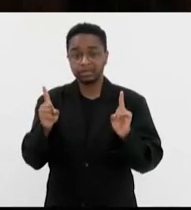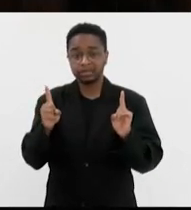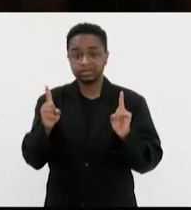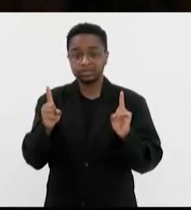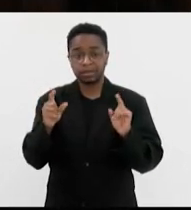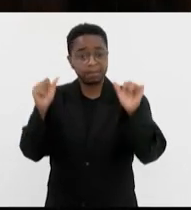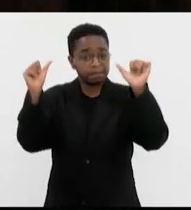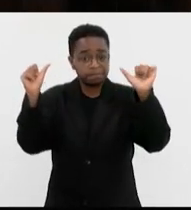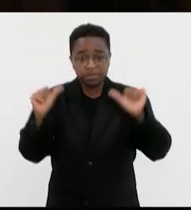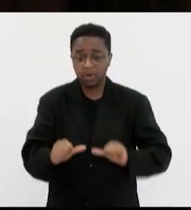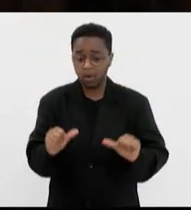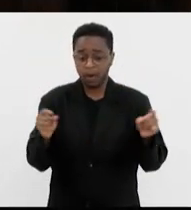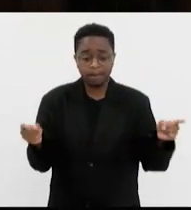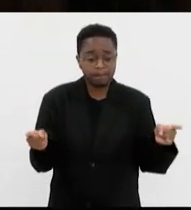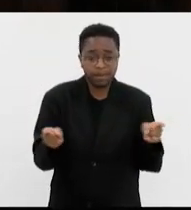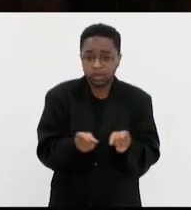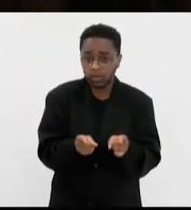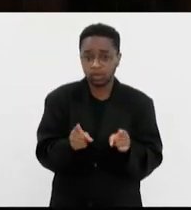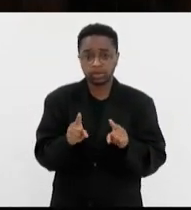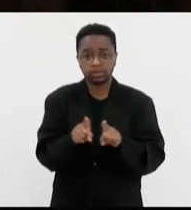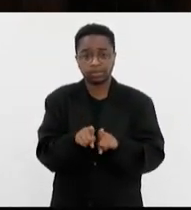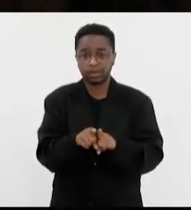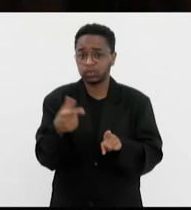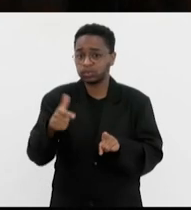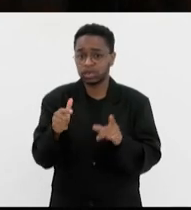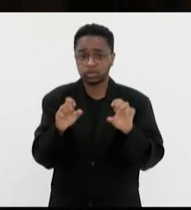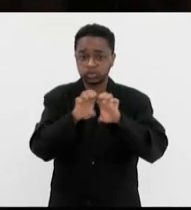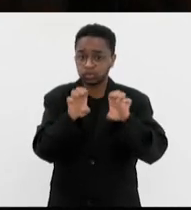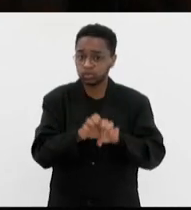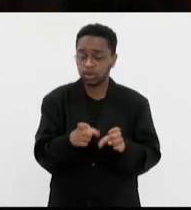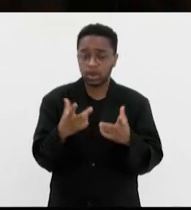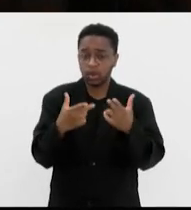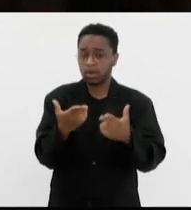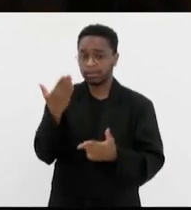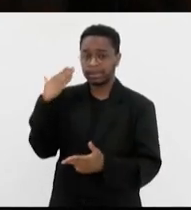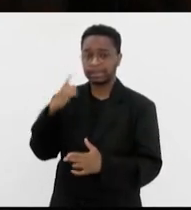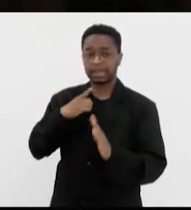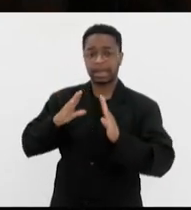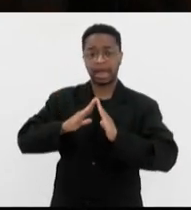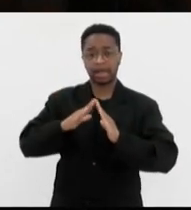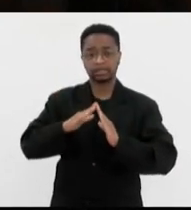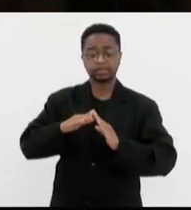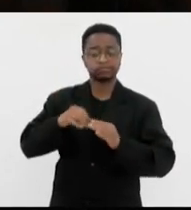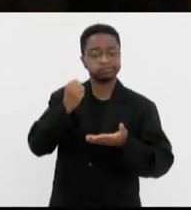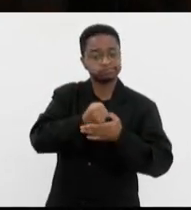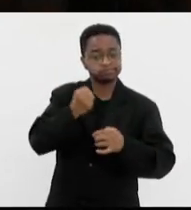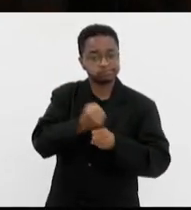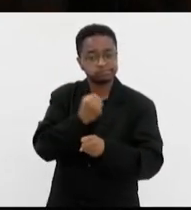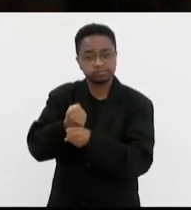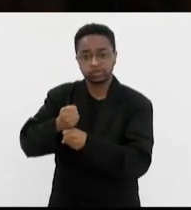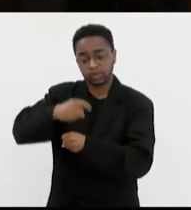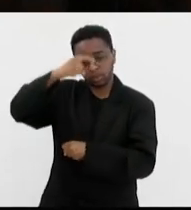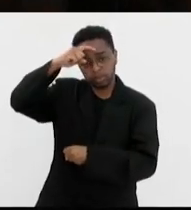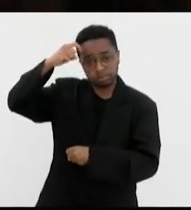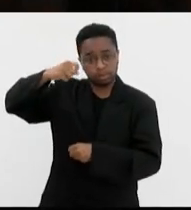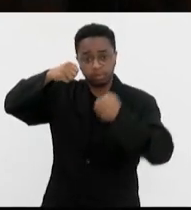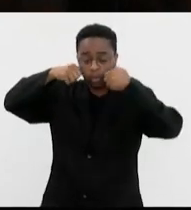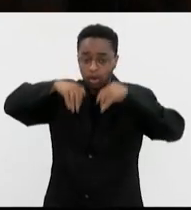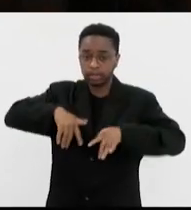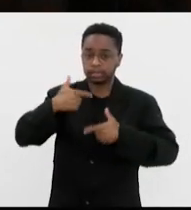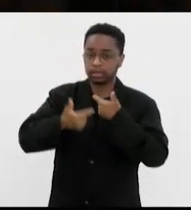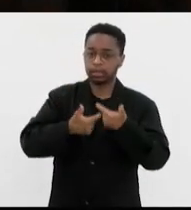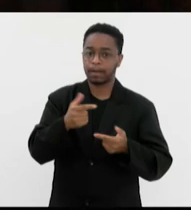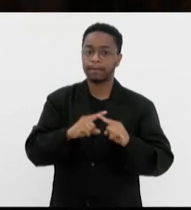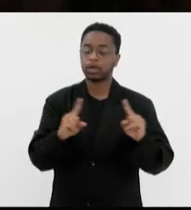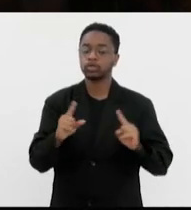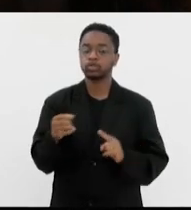infinitamente pior, menor e sem a estrutura que ele tinha na sua casa, construída com muito suor e muito trabalho. Então, o novo Minha Casa